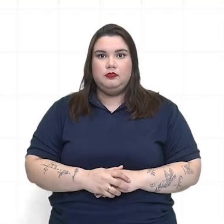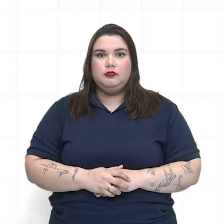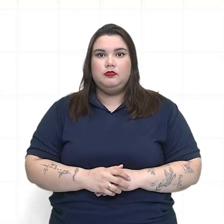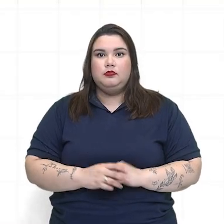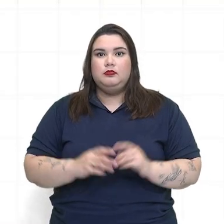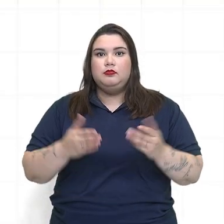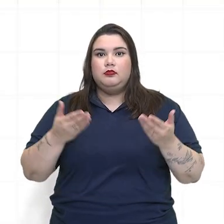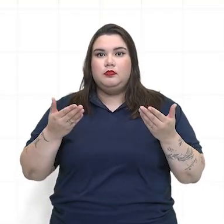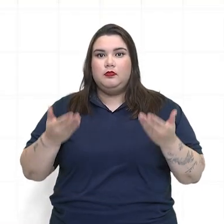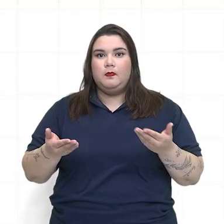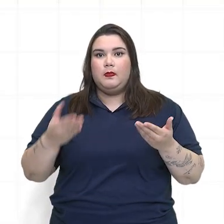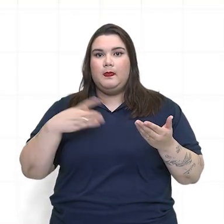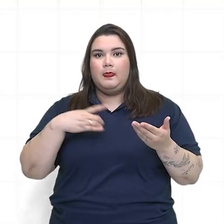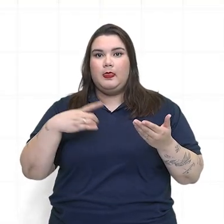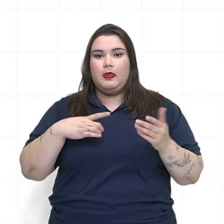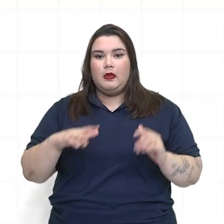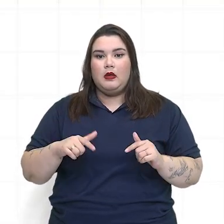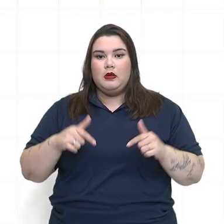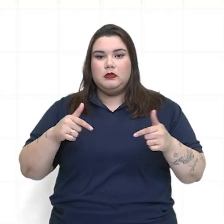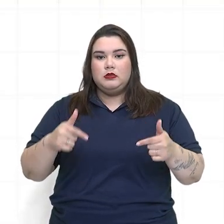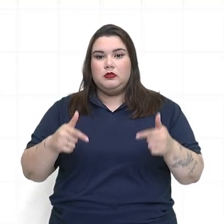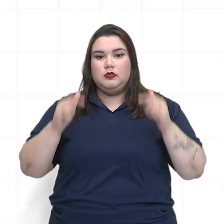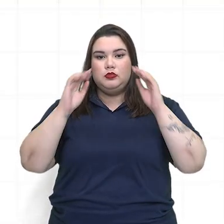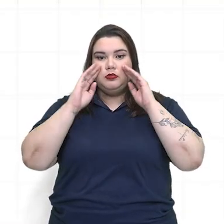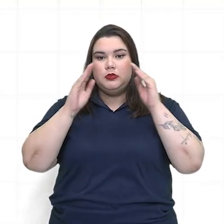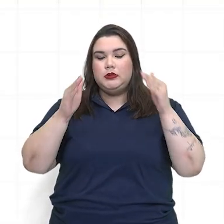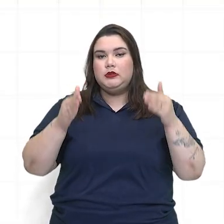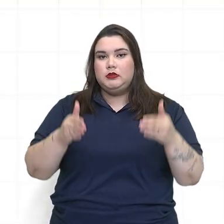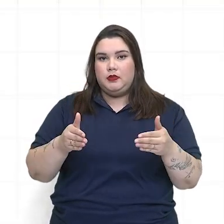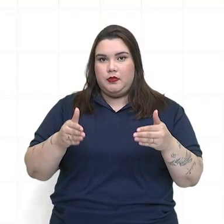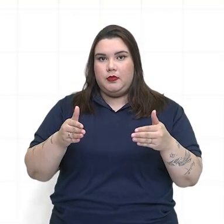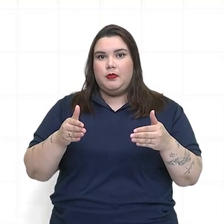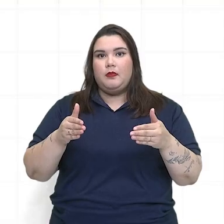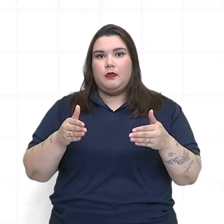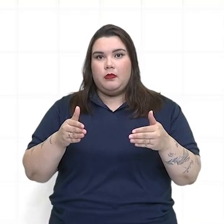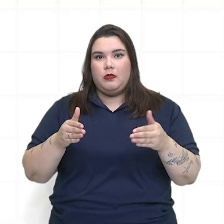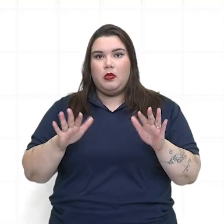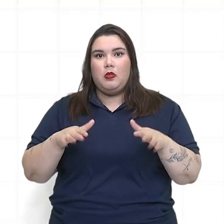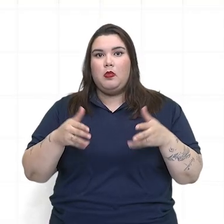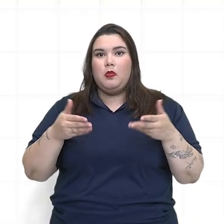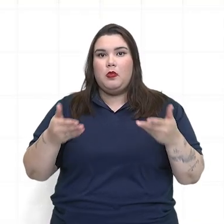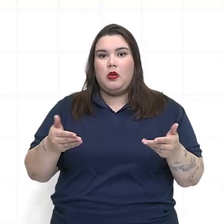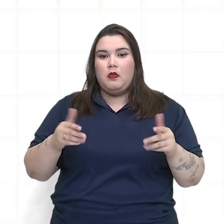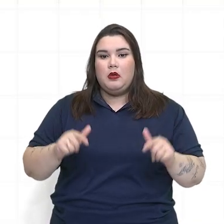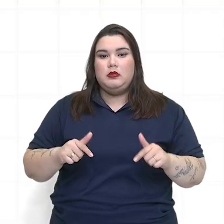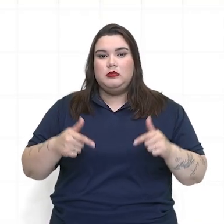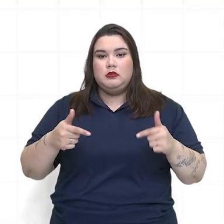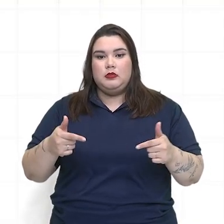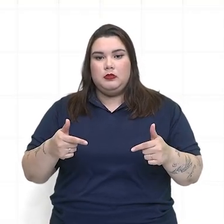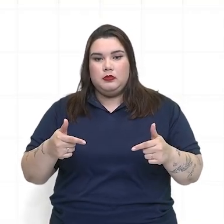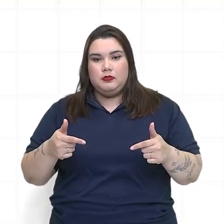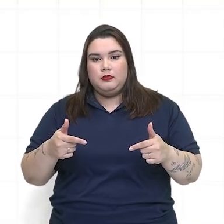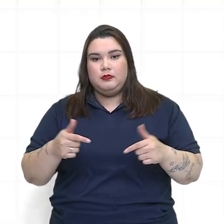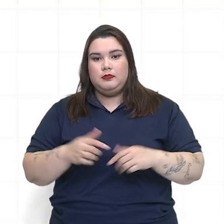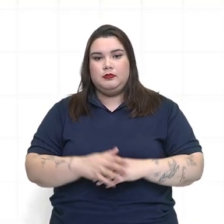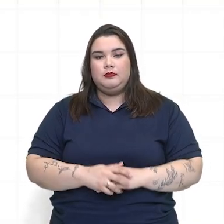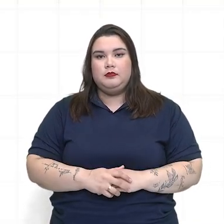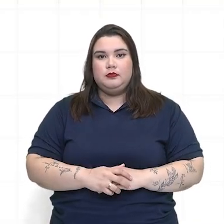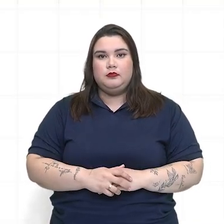certo? E eles têm aí uma ação específica. Que ação é essa?